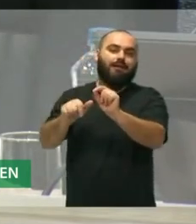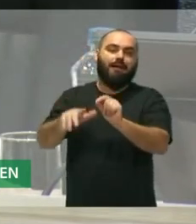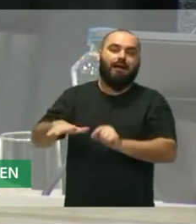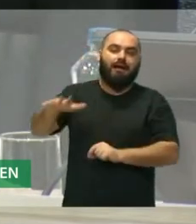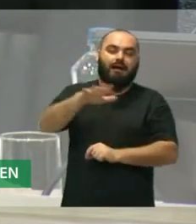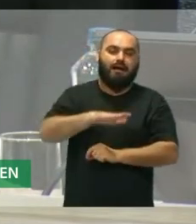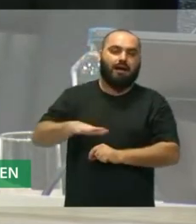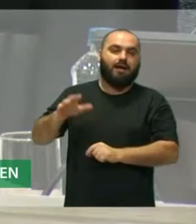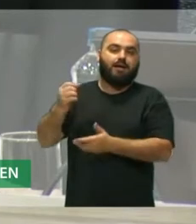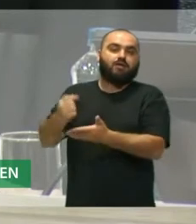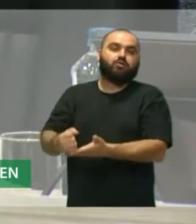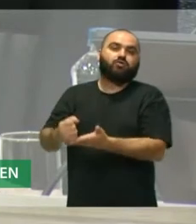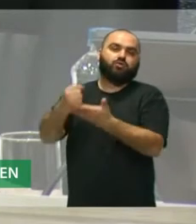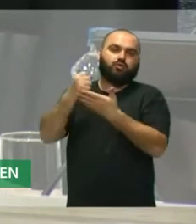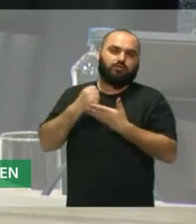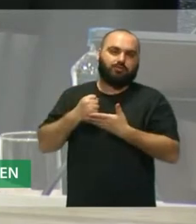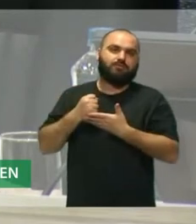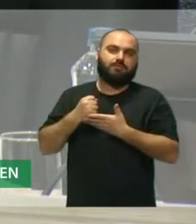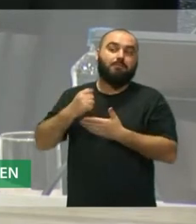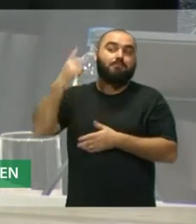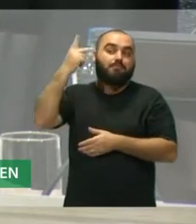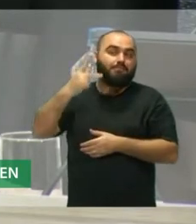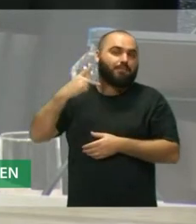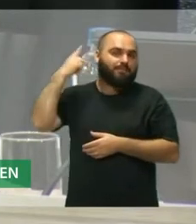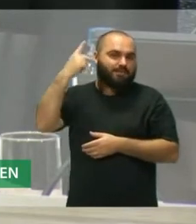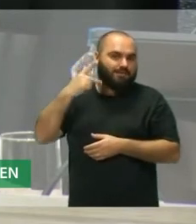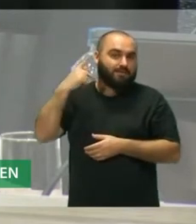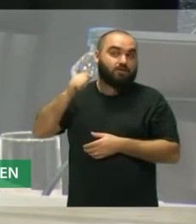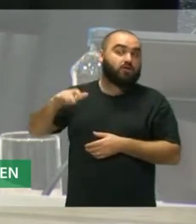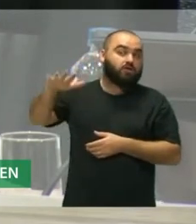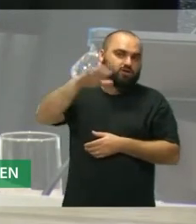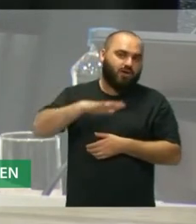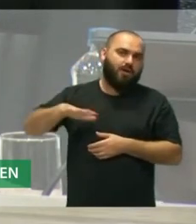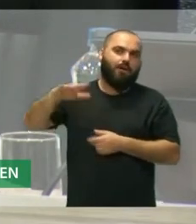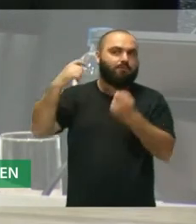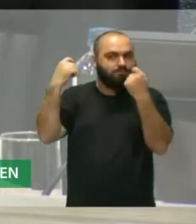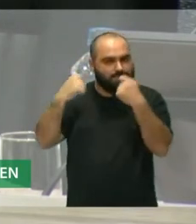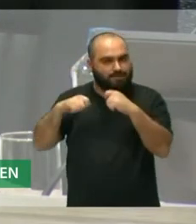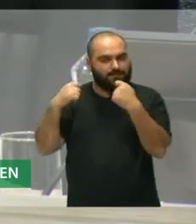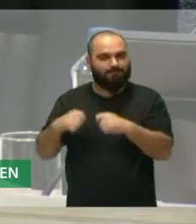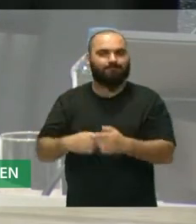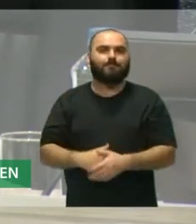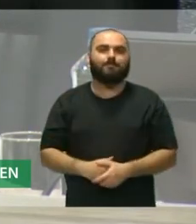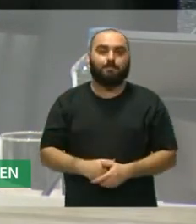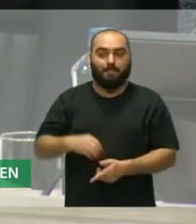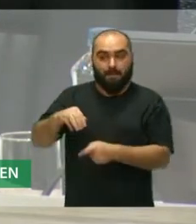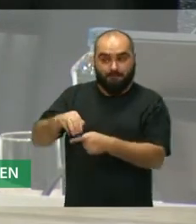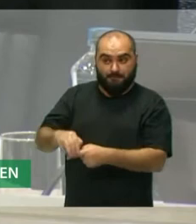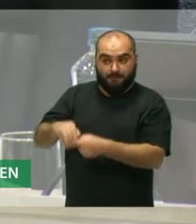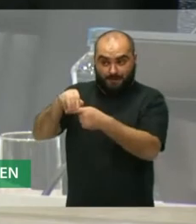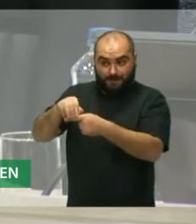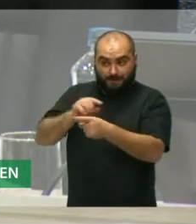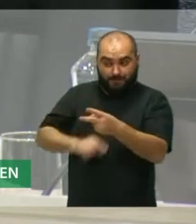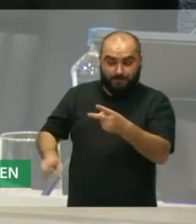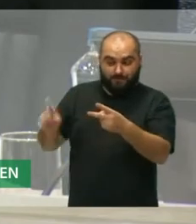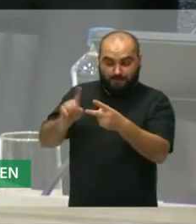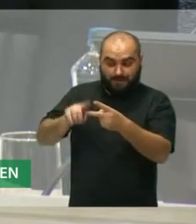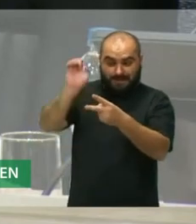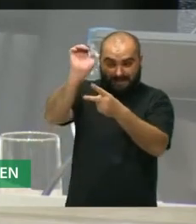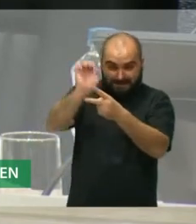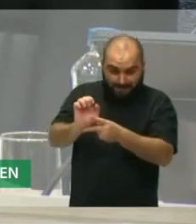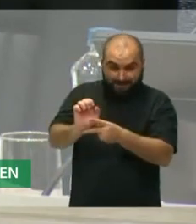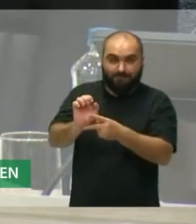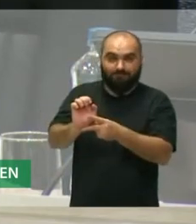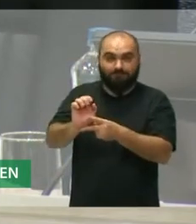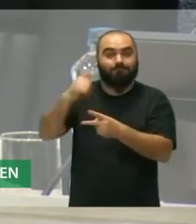da colaboração dos políticos, de um modo geral, tanto do município como do Estado.